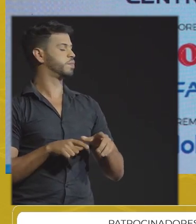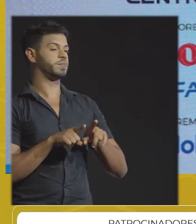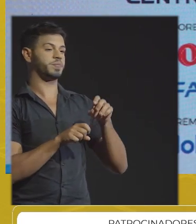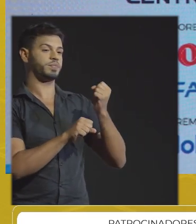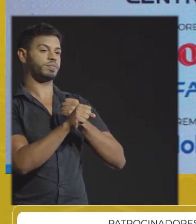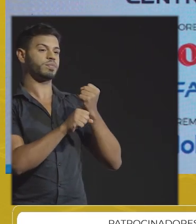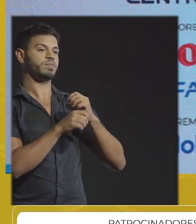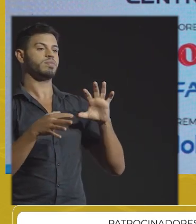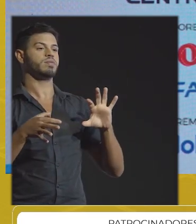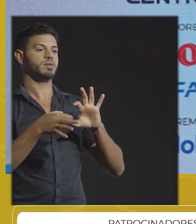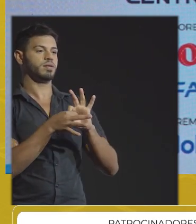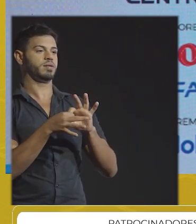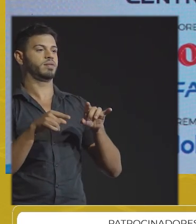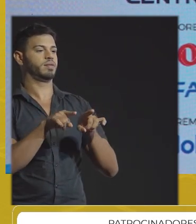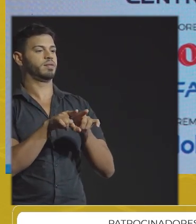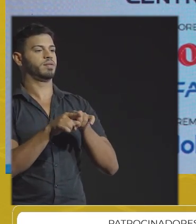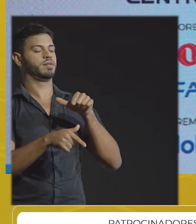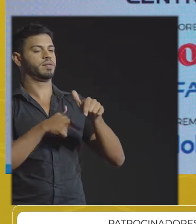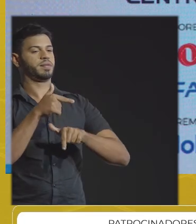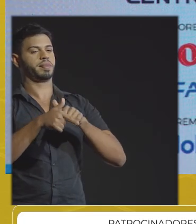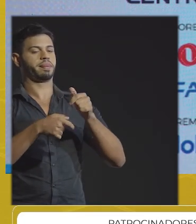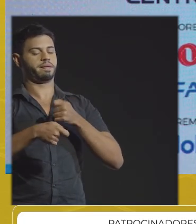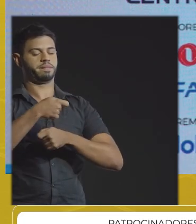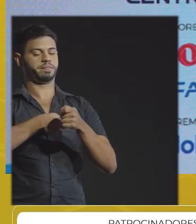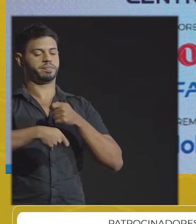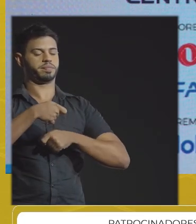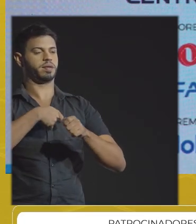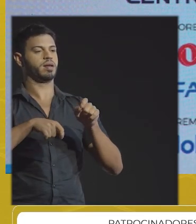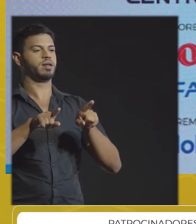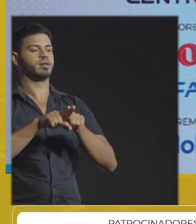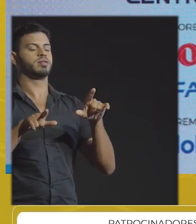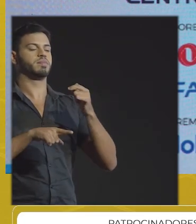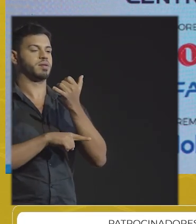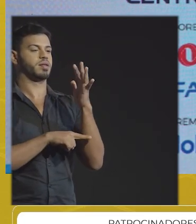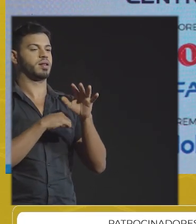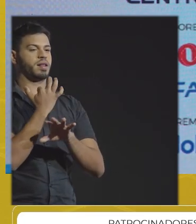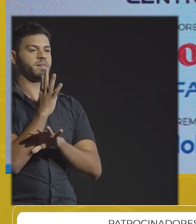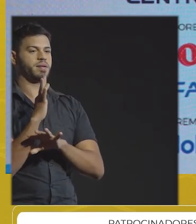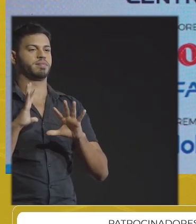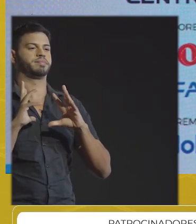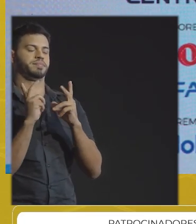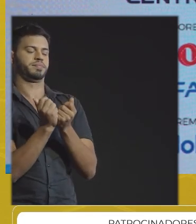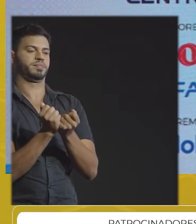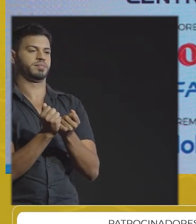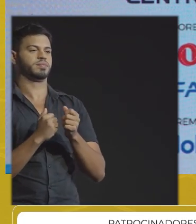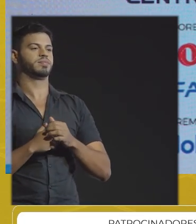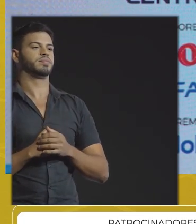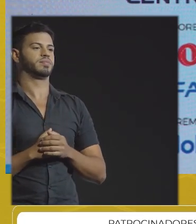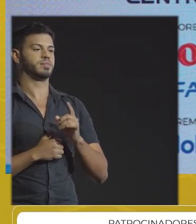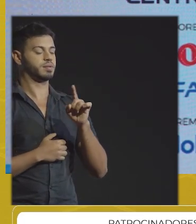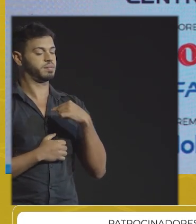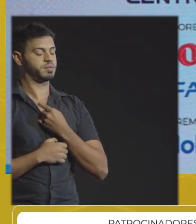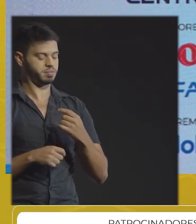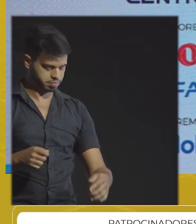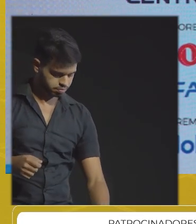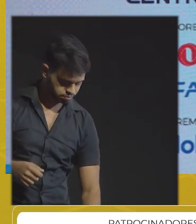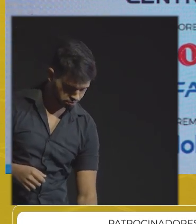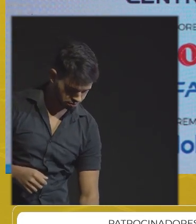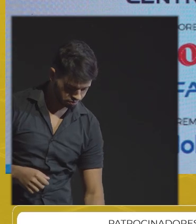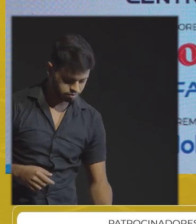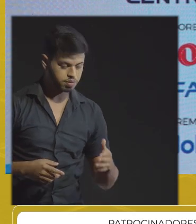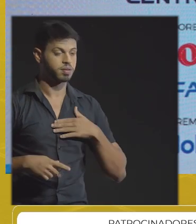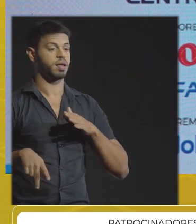de conexão faixa de Servidão administrativa licenciamento ambiental engenharia de suprimentos pra gente ter justamente